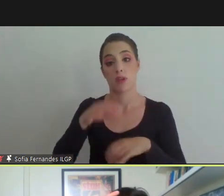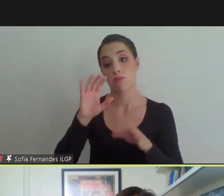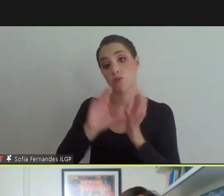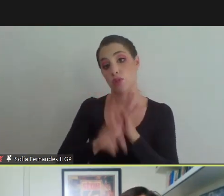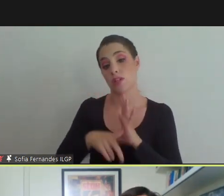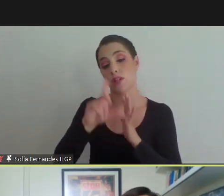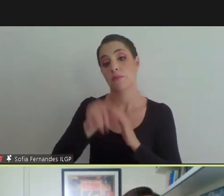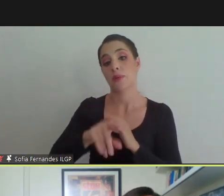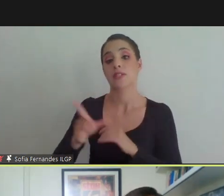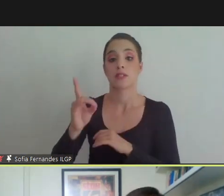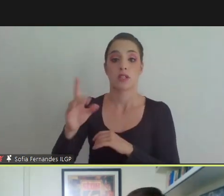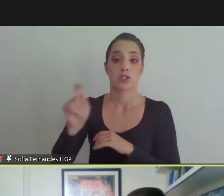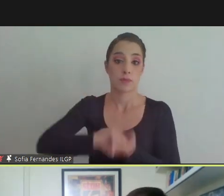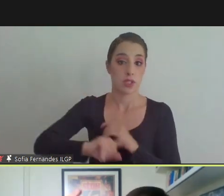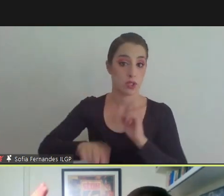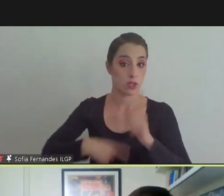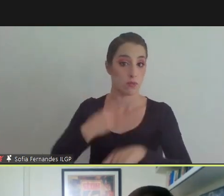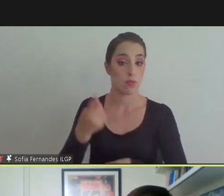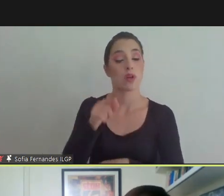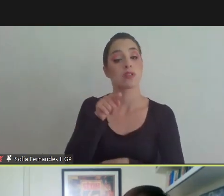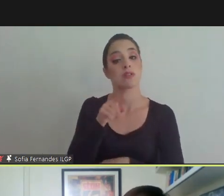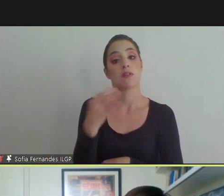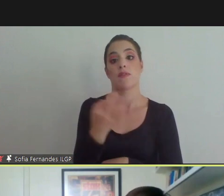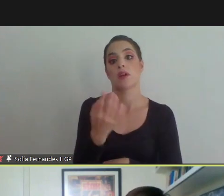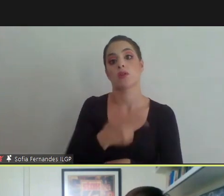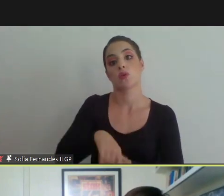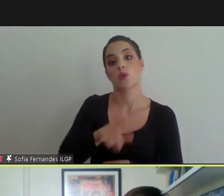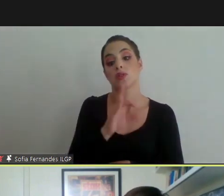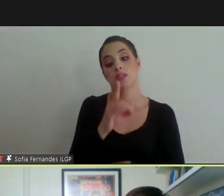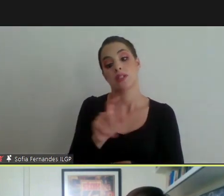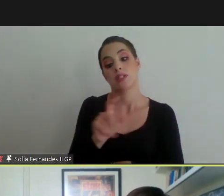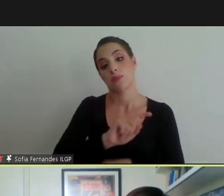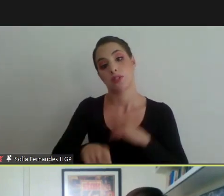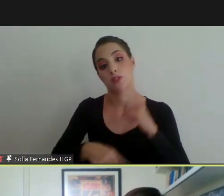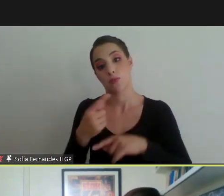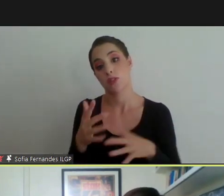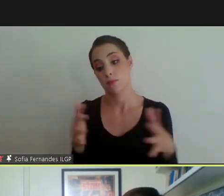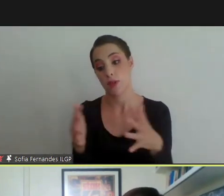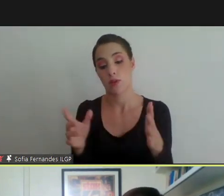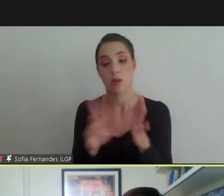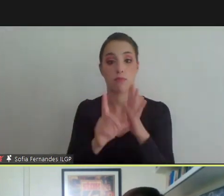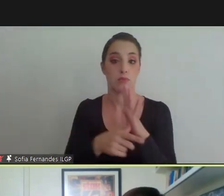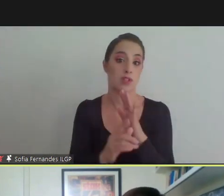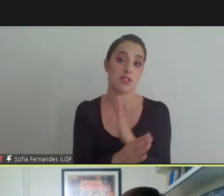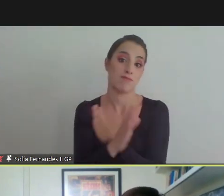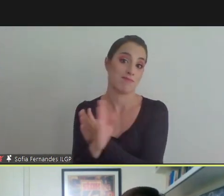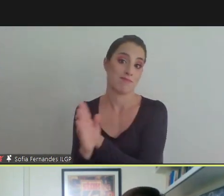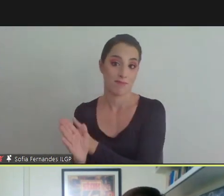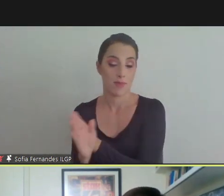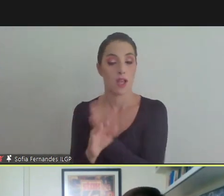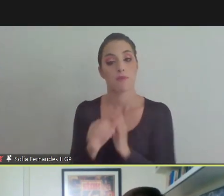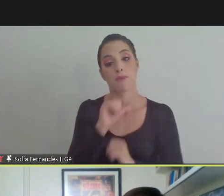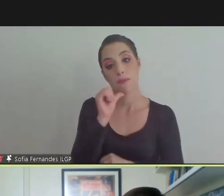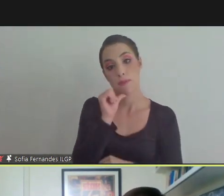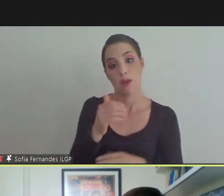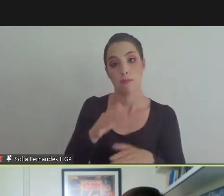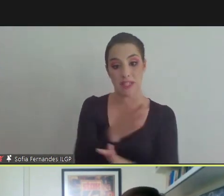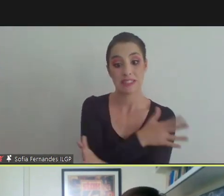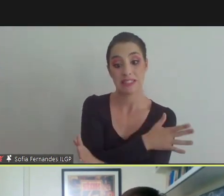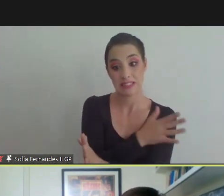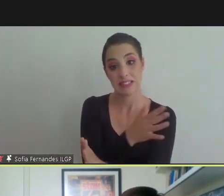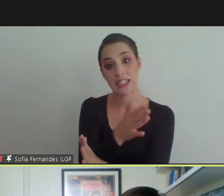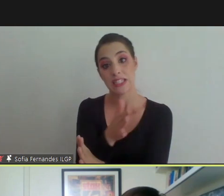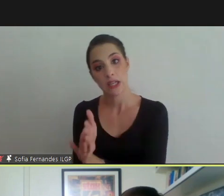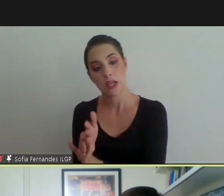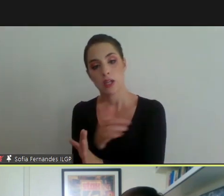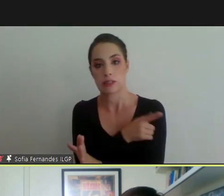depois. Esses 6 meses depois ainda não chegou para a maior parte dos projetos, mas a gente lidou com desenvolver protótipos